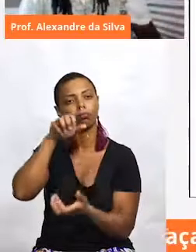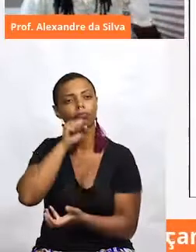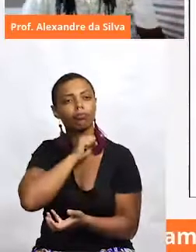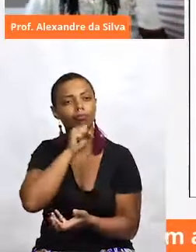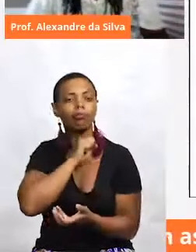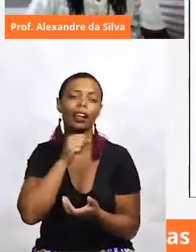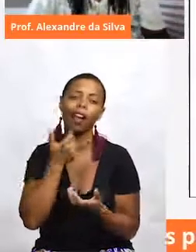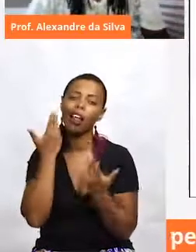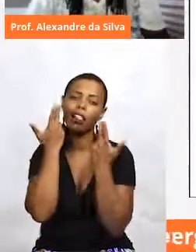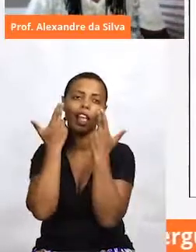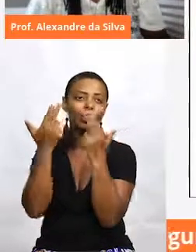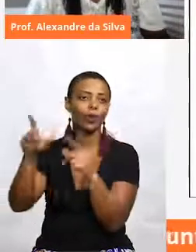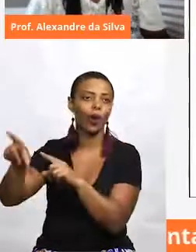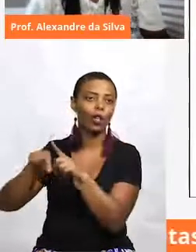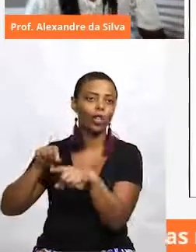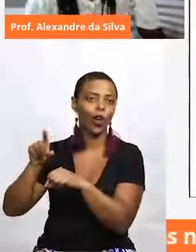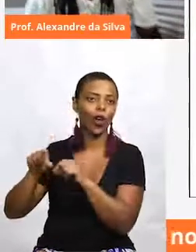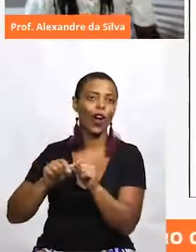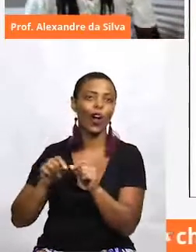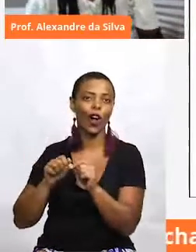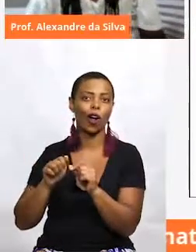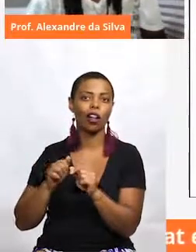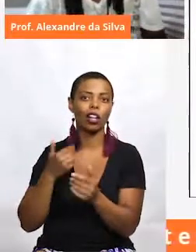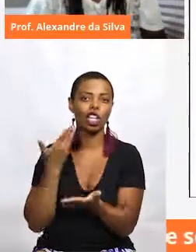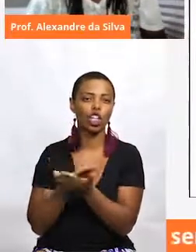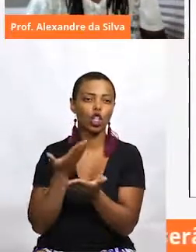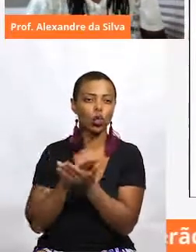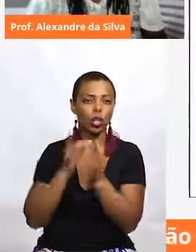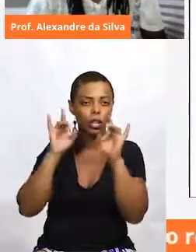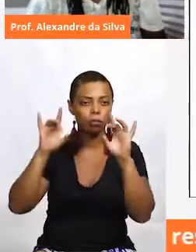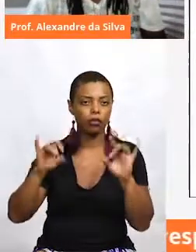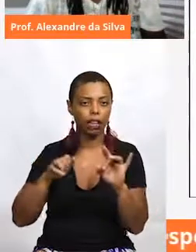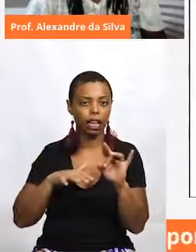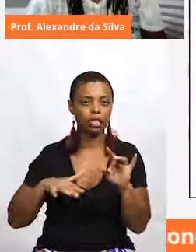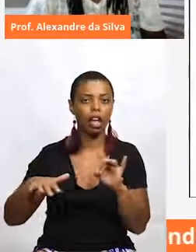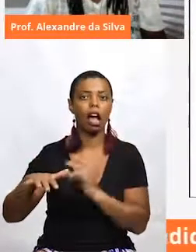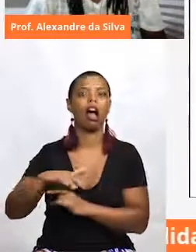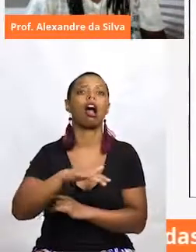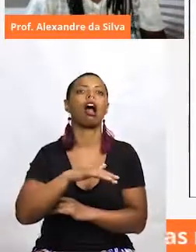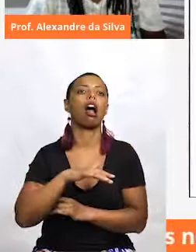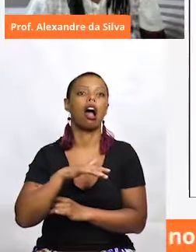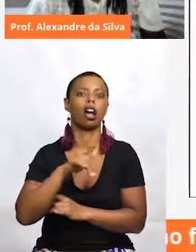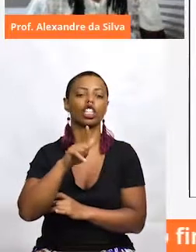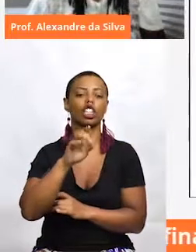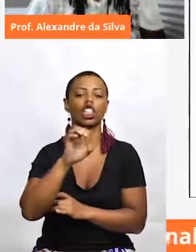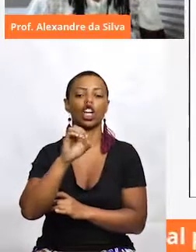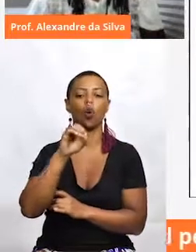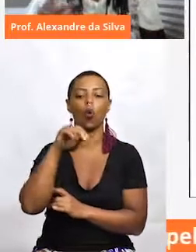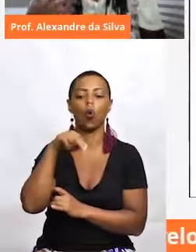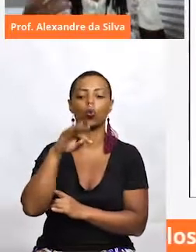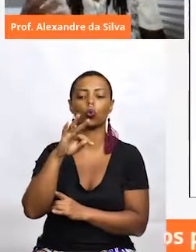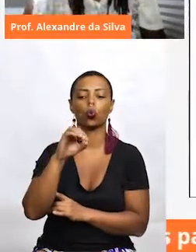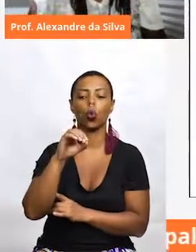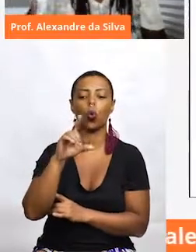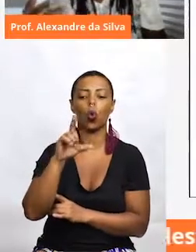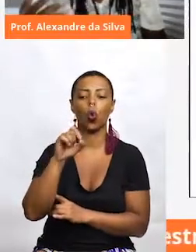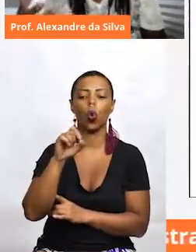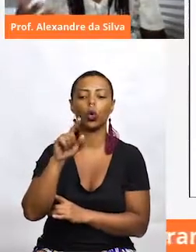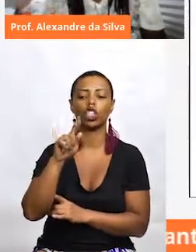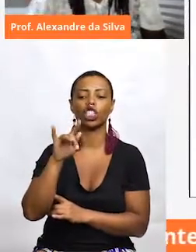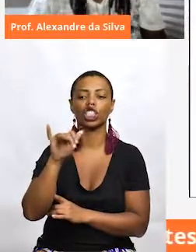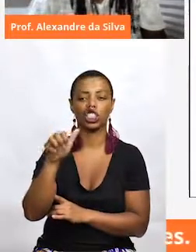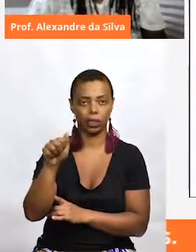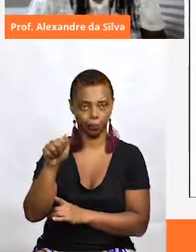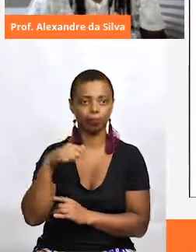eu escolher fazer a minha especialização na área da gerontologia. Eu estudei